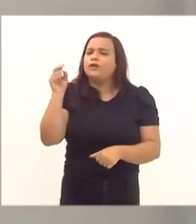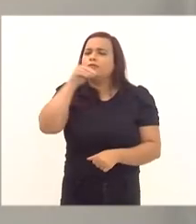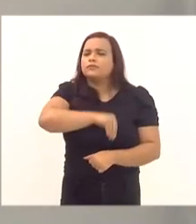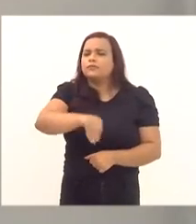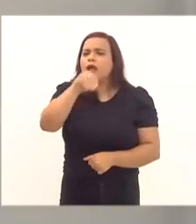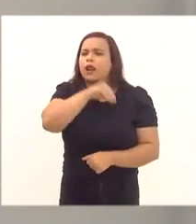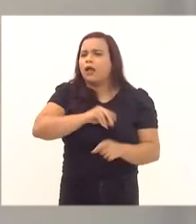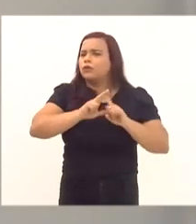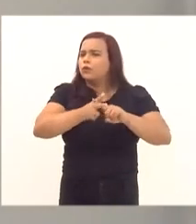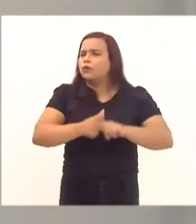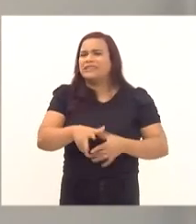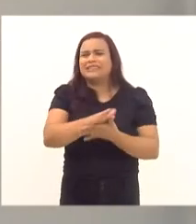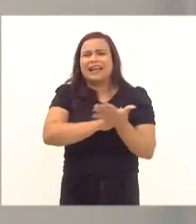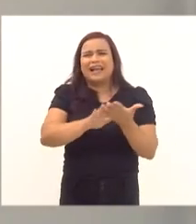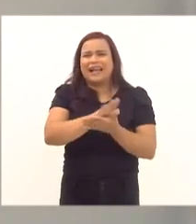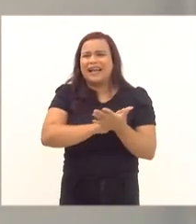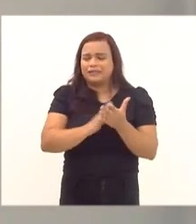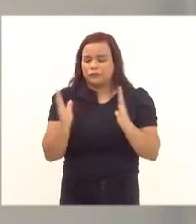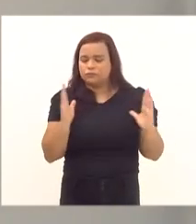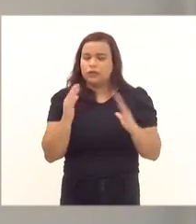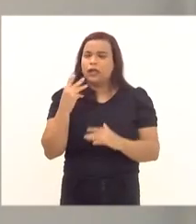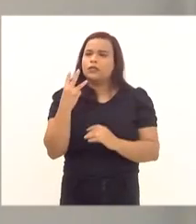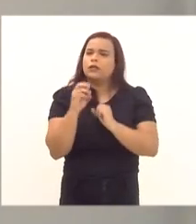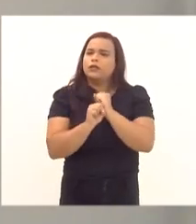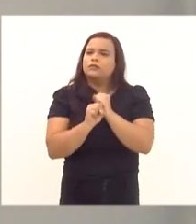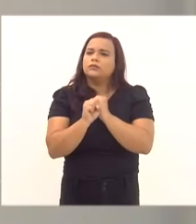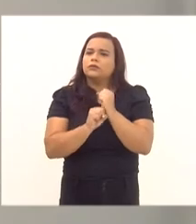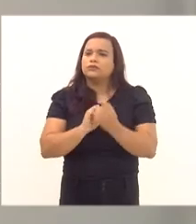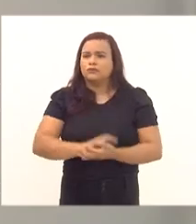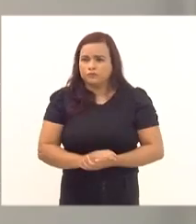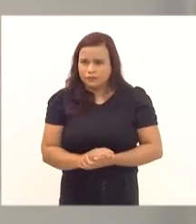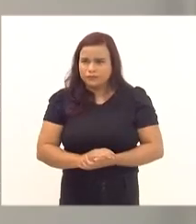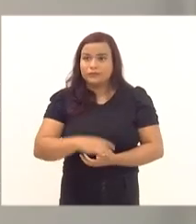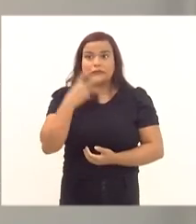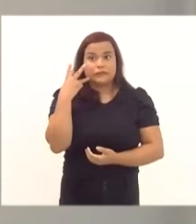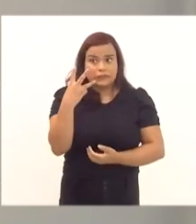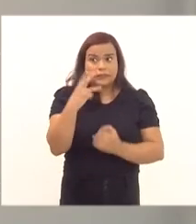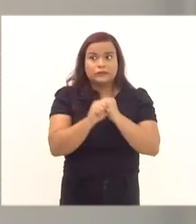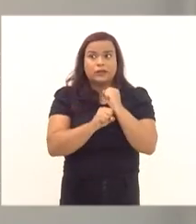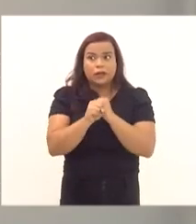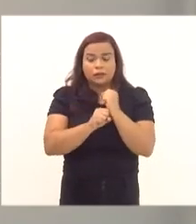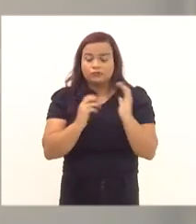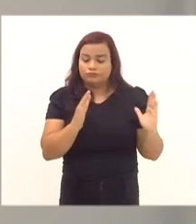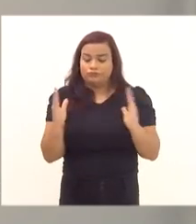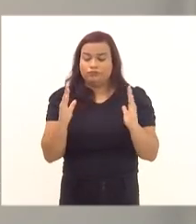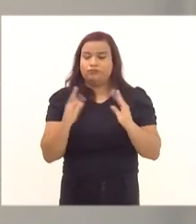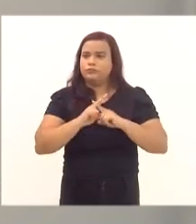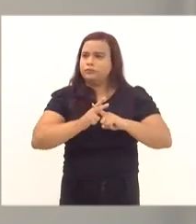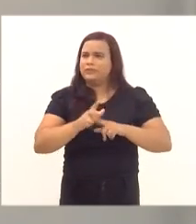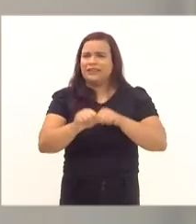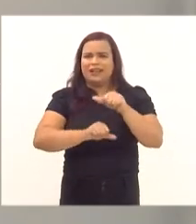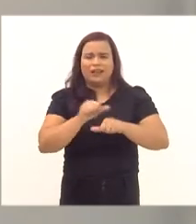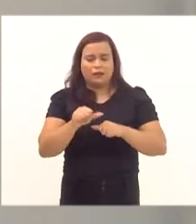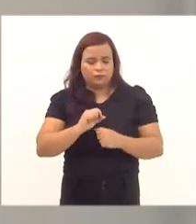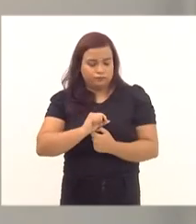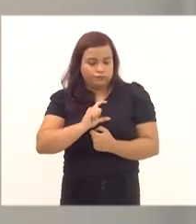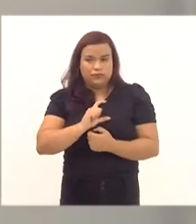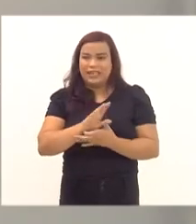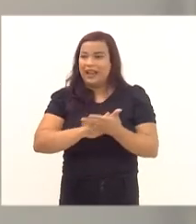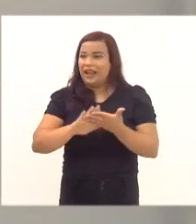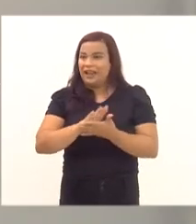sem reajuste salarial há três anos a 3 anos ano passado